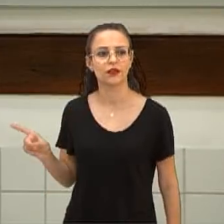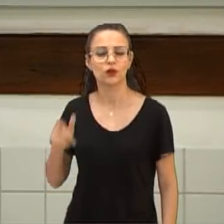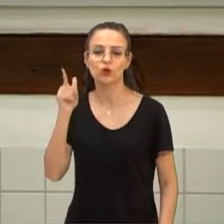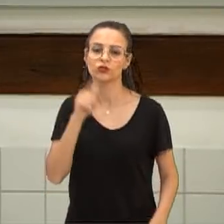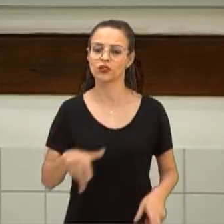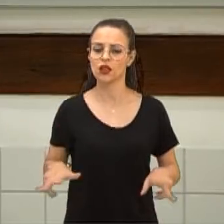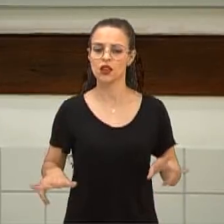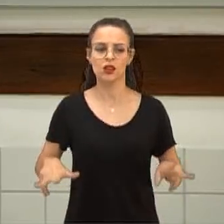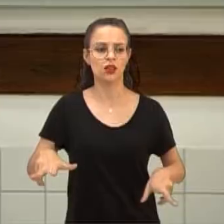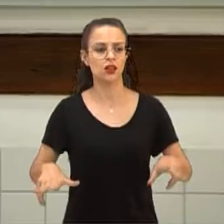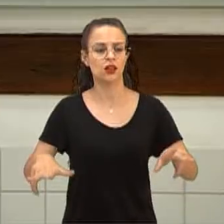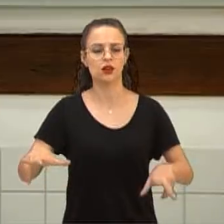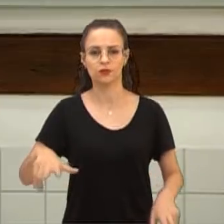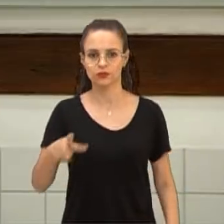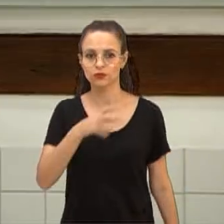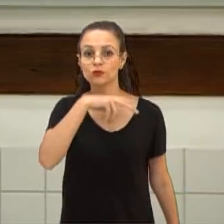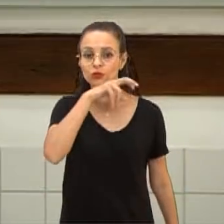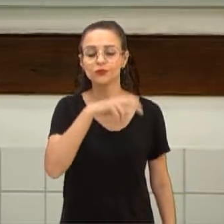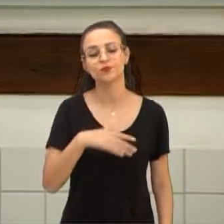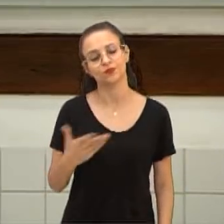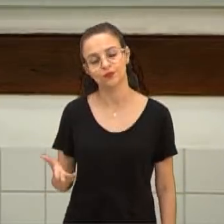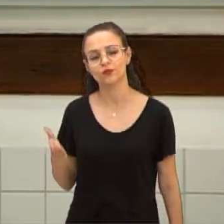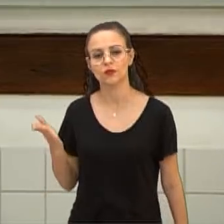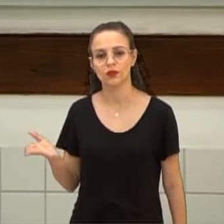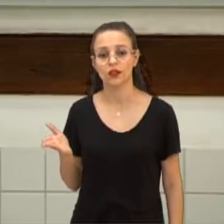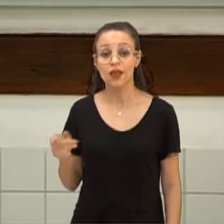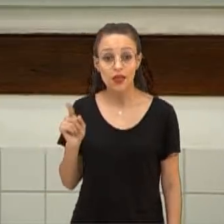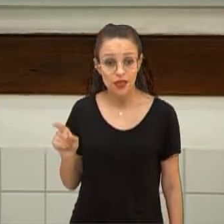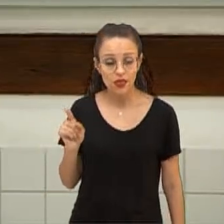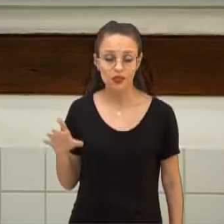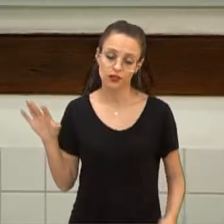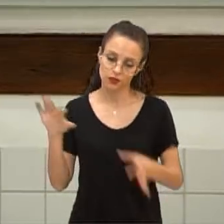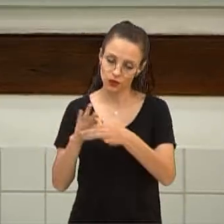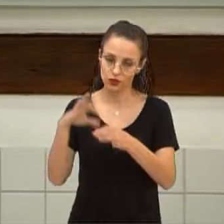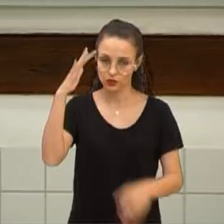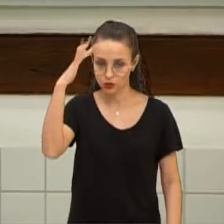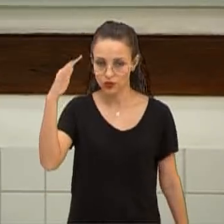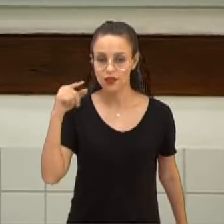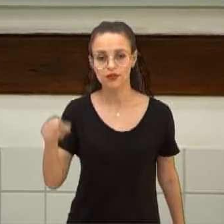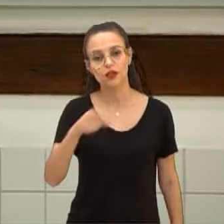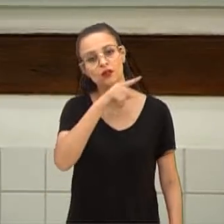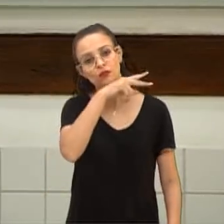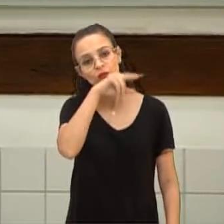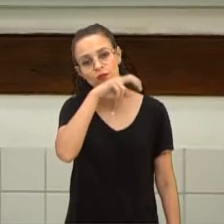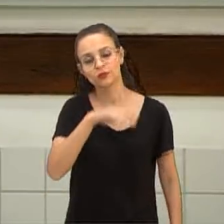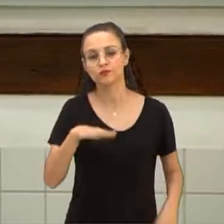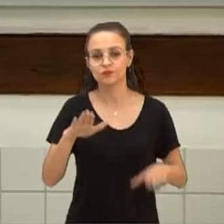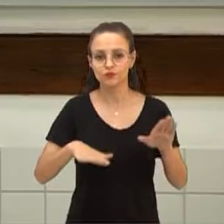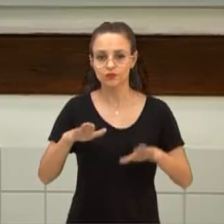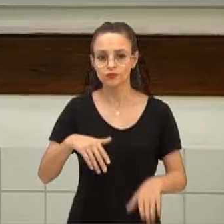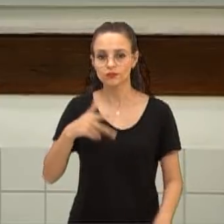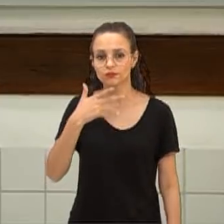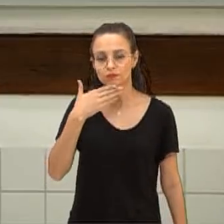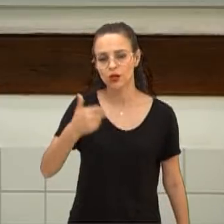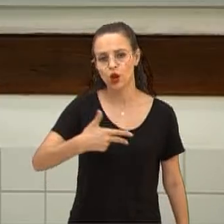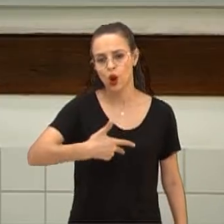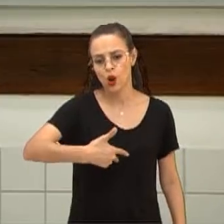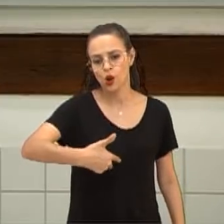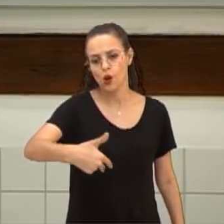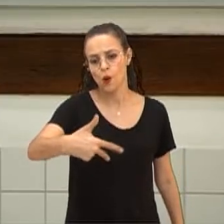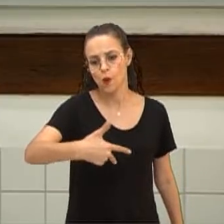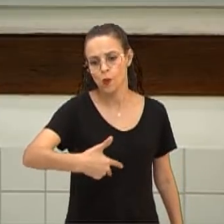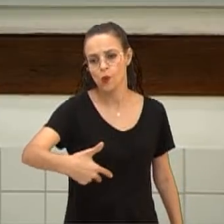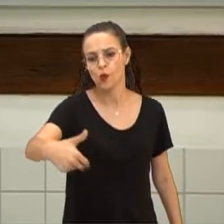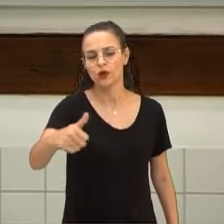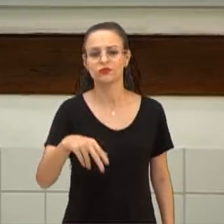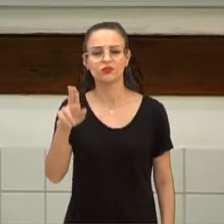se locomoviam. Essas cobras, segundo o lamarckismo, elas preferiam muitas vezes rastejar ao invés de